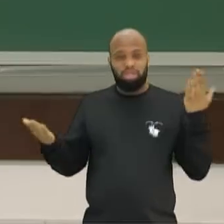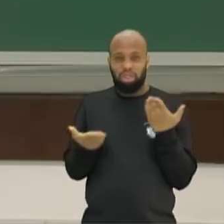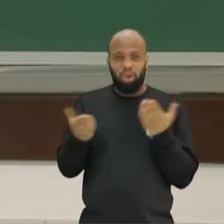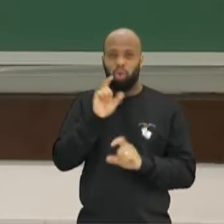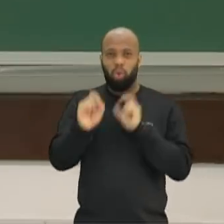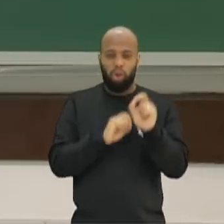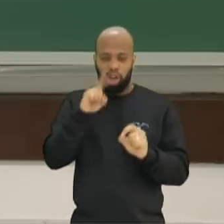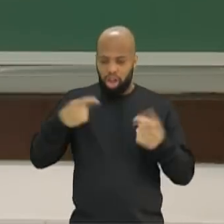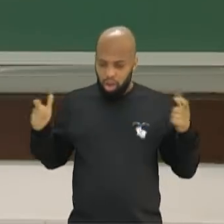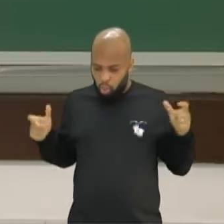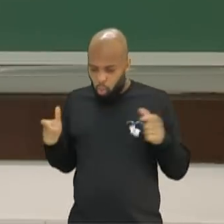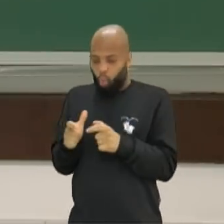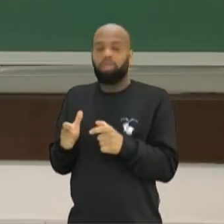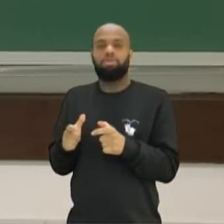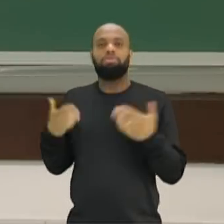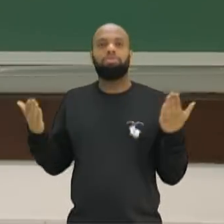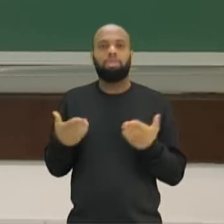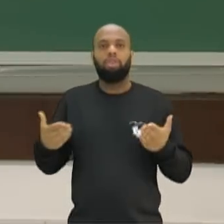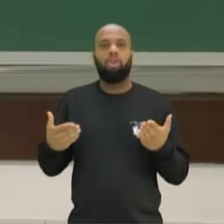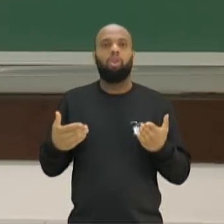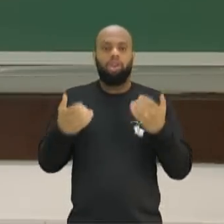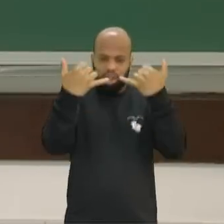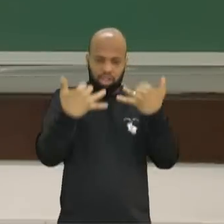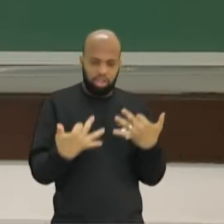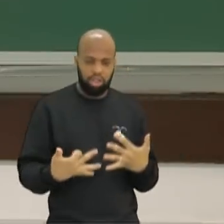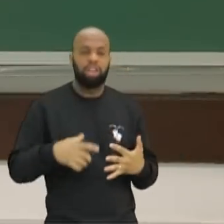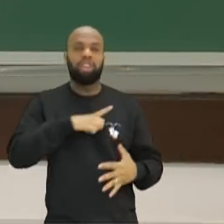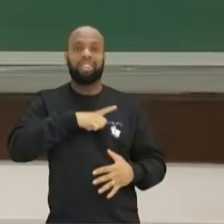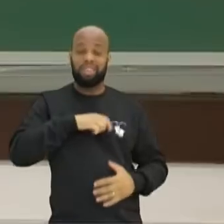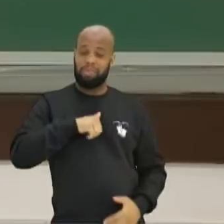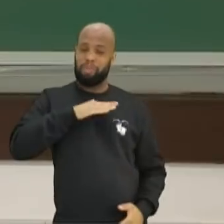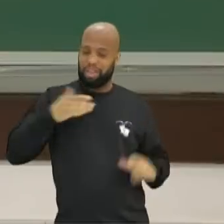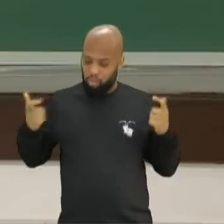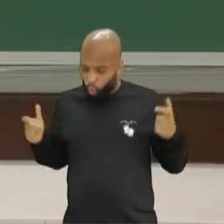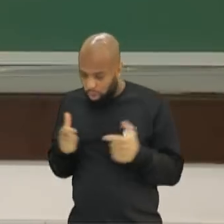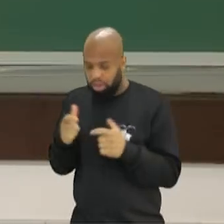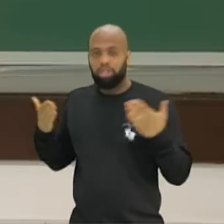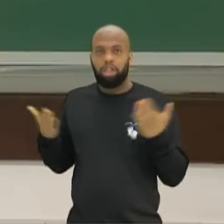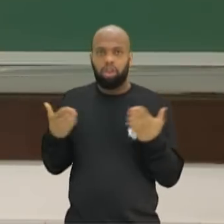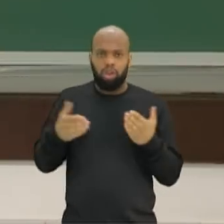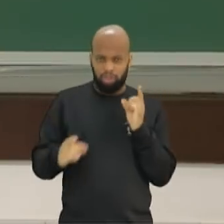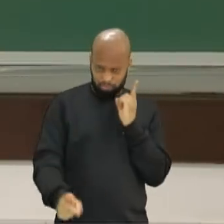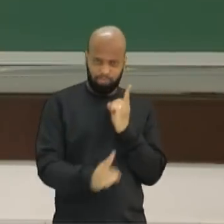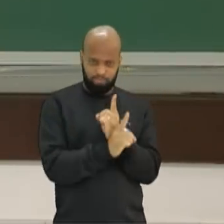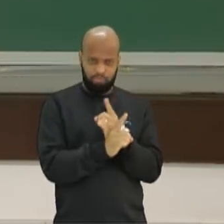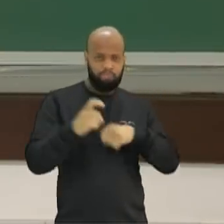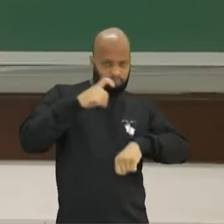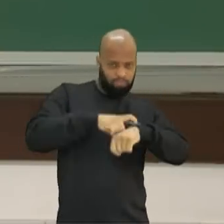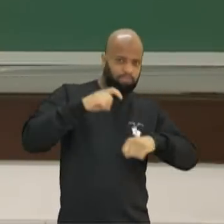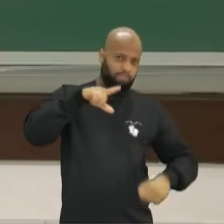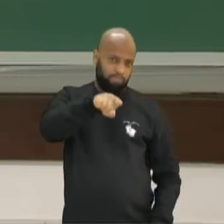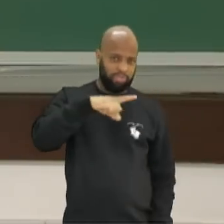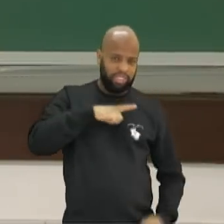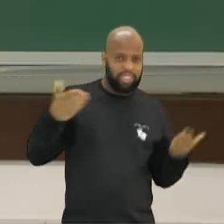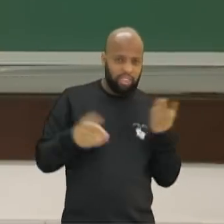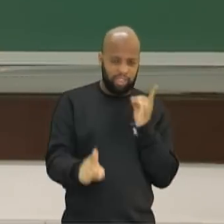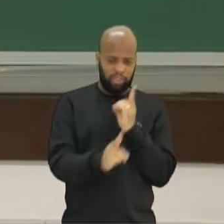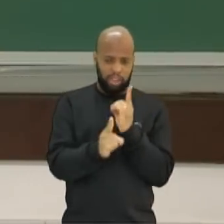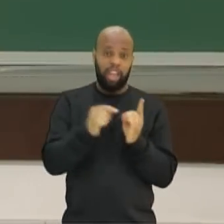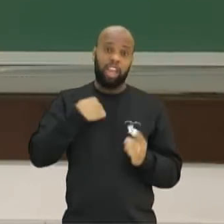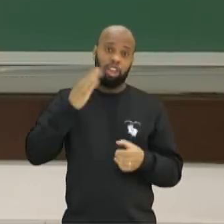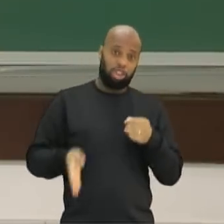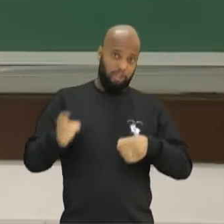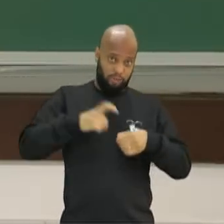neste último trecho que nós lemos, ele faz uma restrição ainda maior a este público. Eu vou dar um tempinho para você localizar